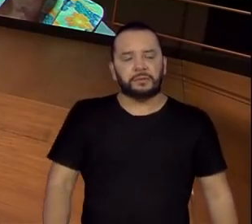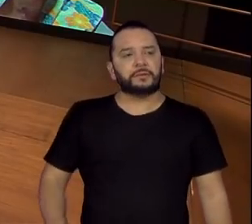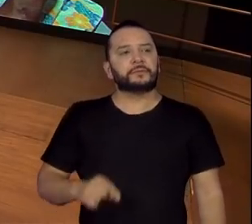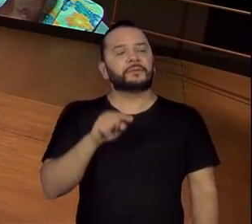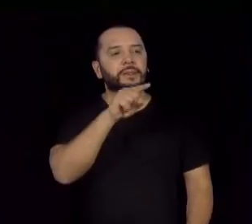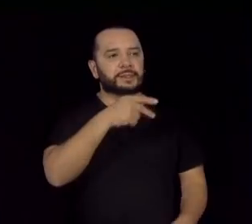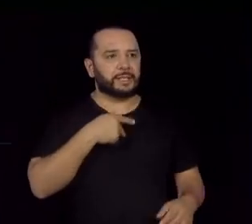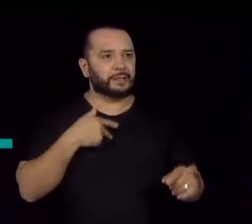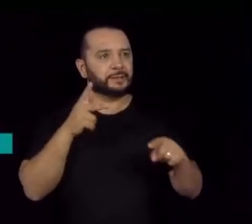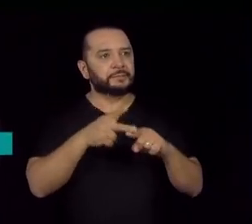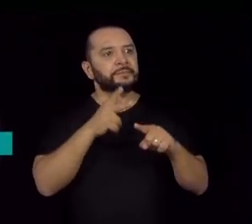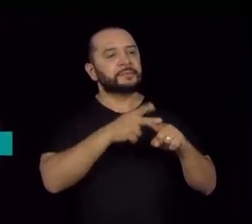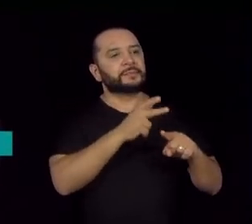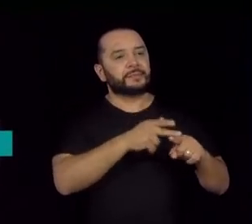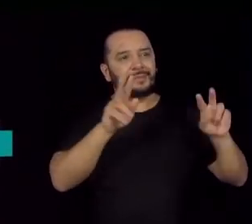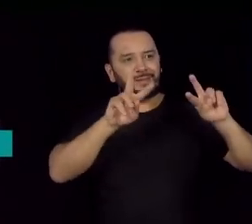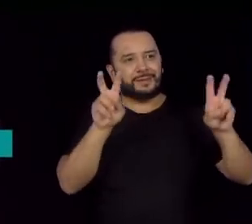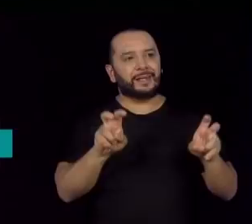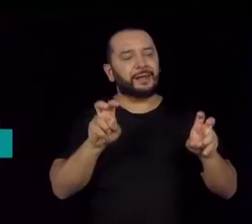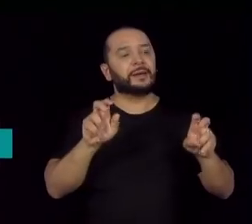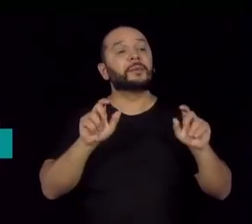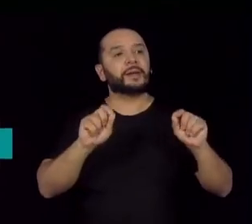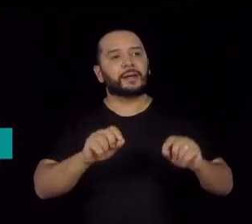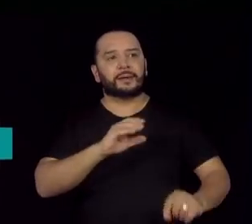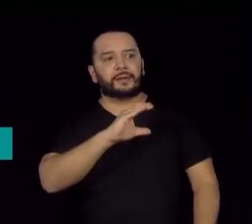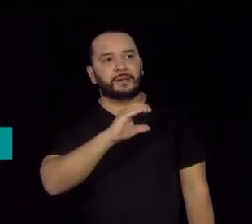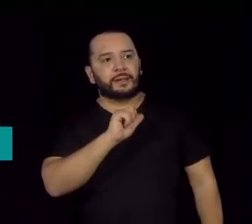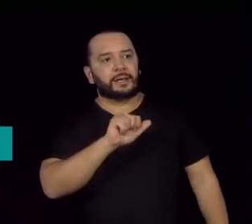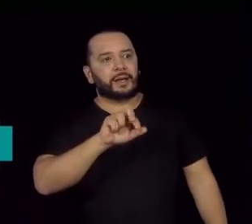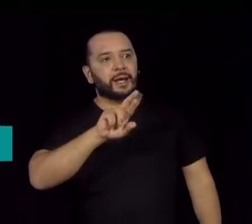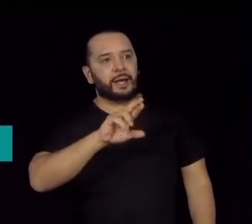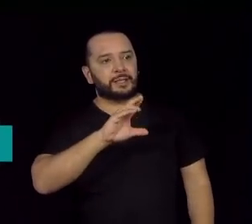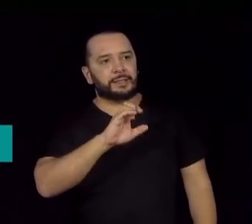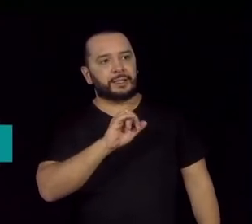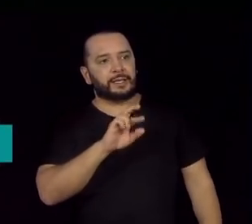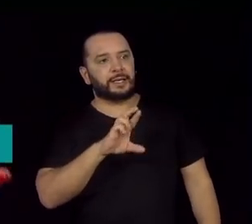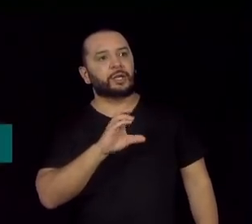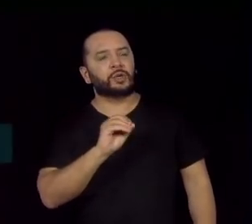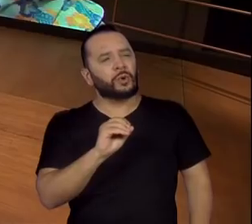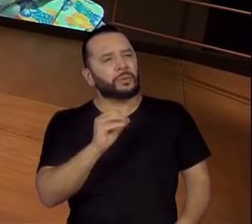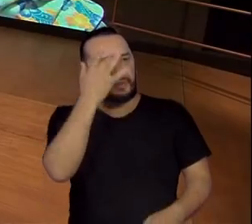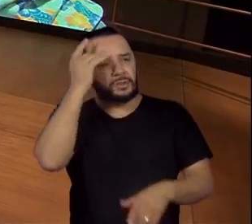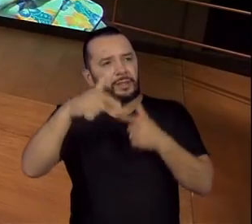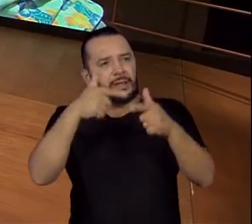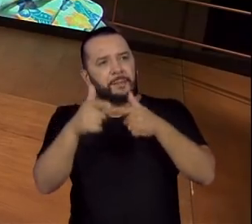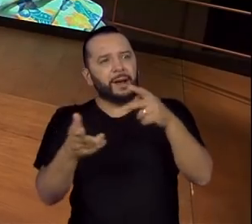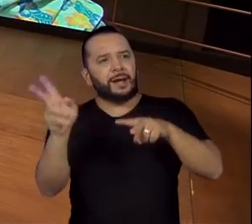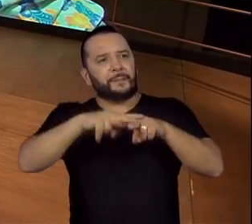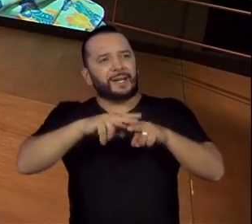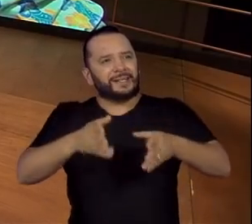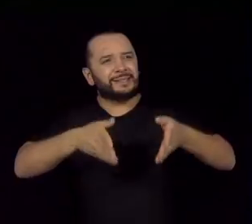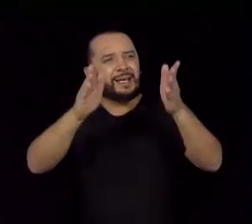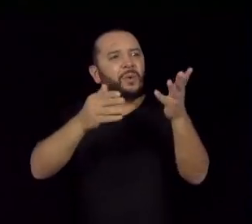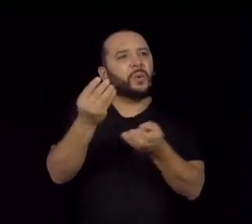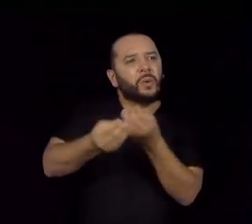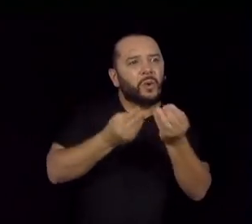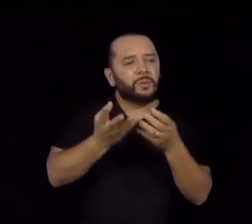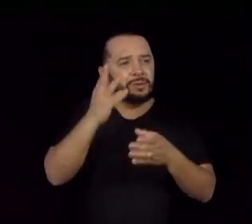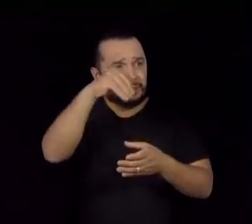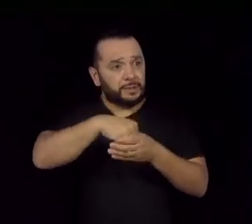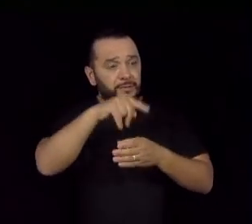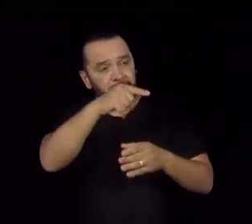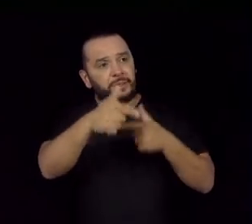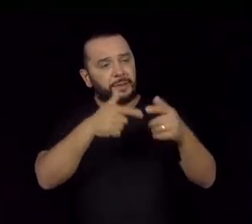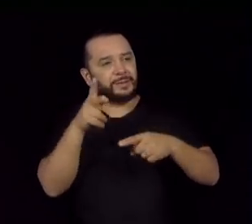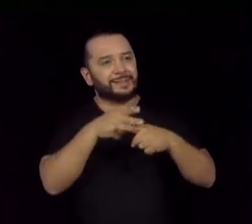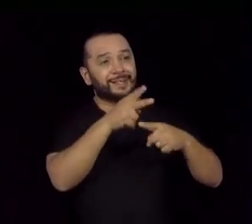Carcereiros, que abordou aí um problema antigo no Brasil, né? Que é a ineficácia e a precariedade do nosso sistema carcerário. E a gente